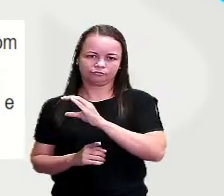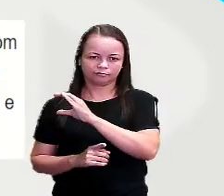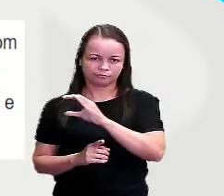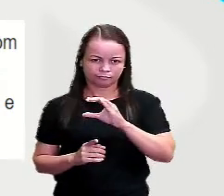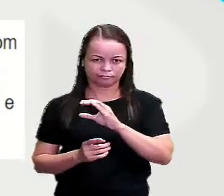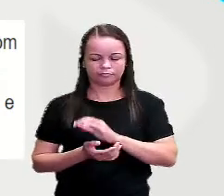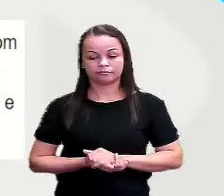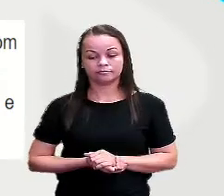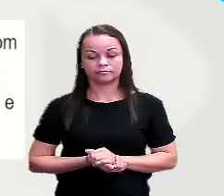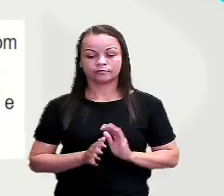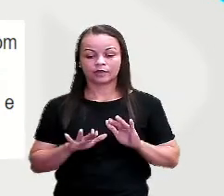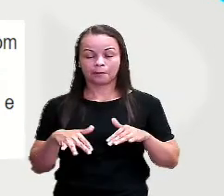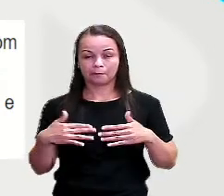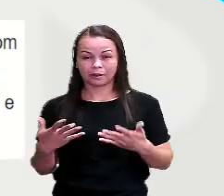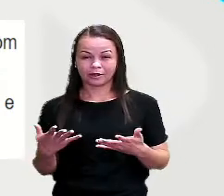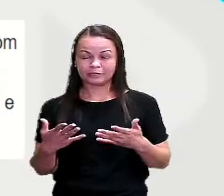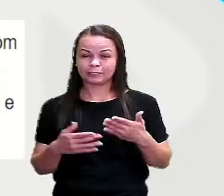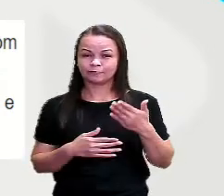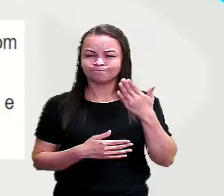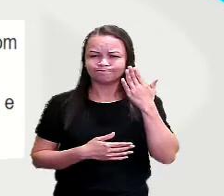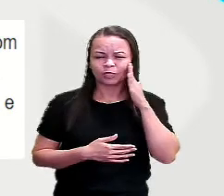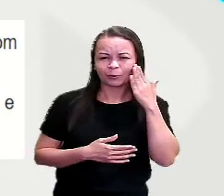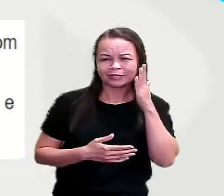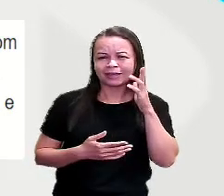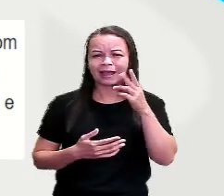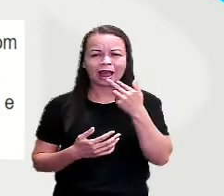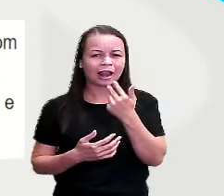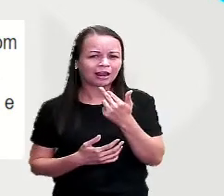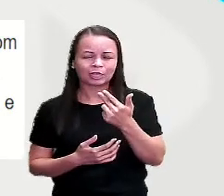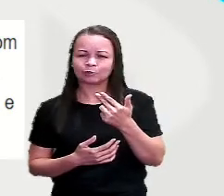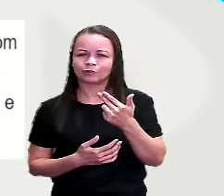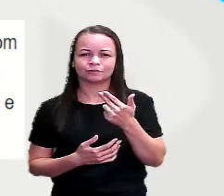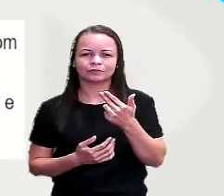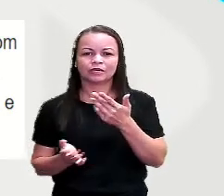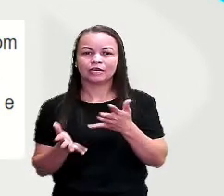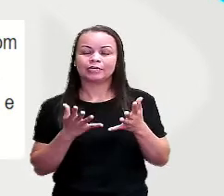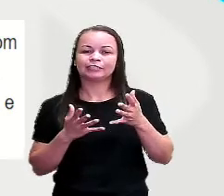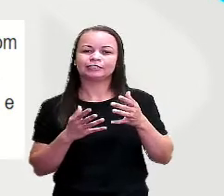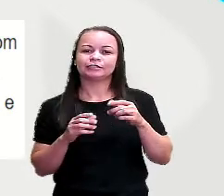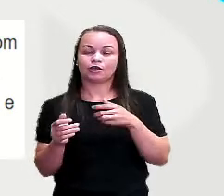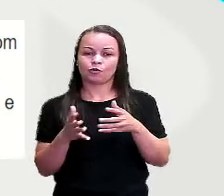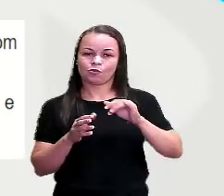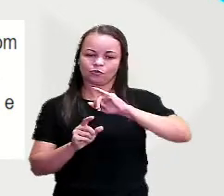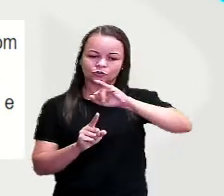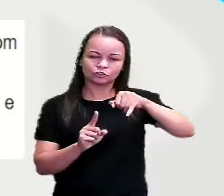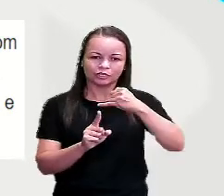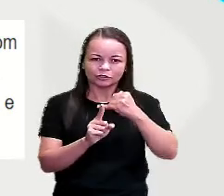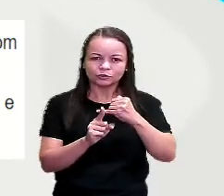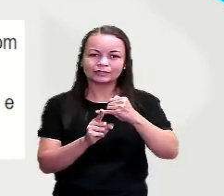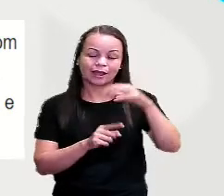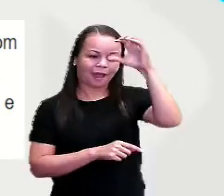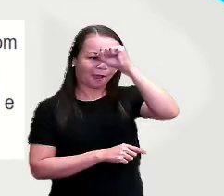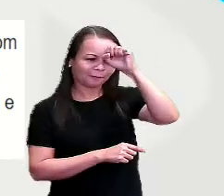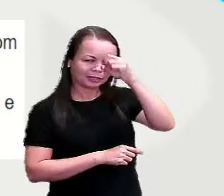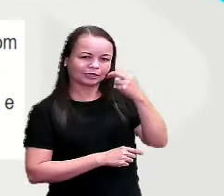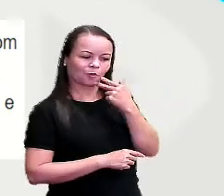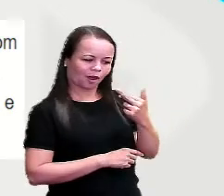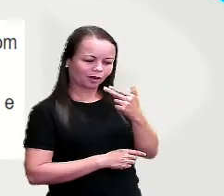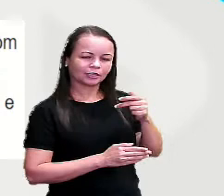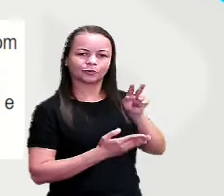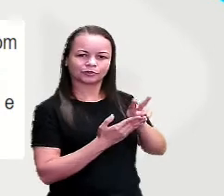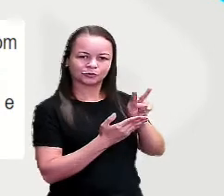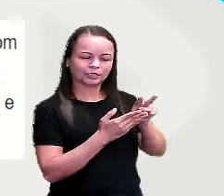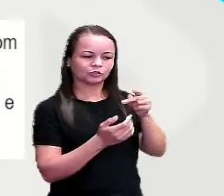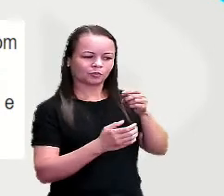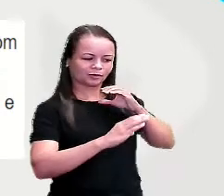também não entendiam a língua. Então, eles foram obrigados a aprender, os jesuítas aprenderam a língua dos índios para poder se comunicar melhor